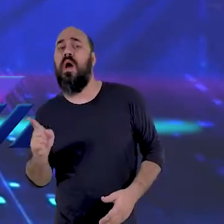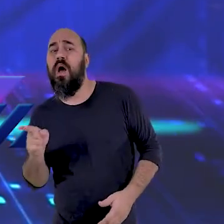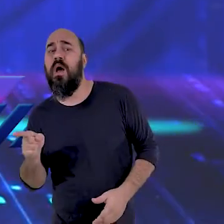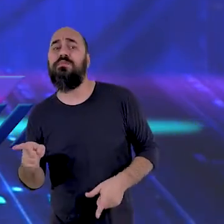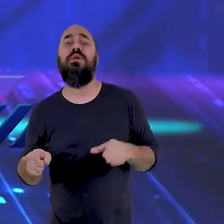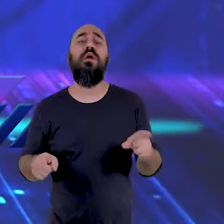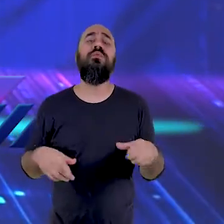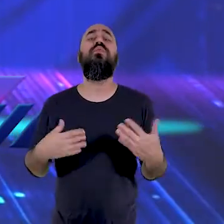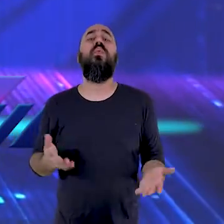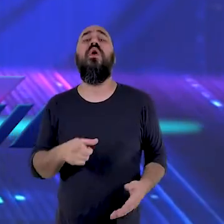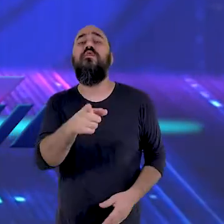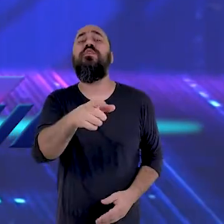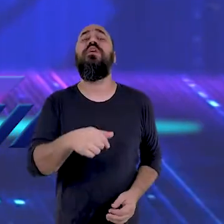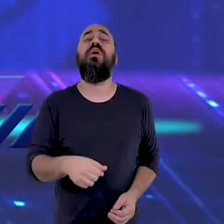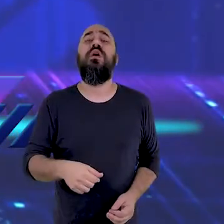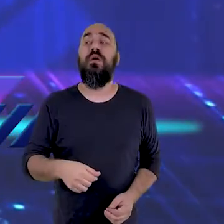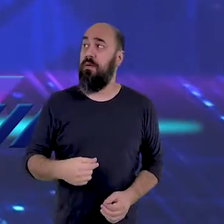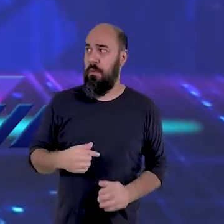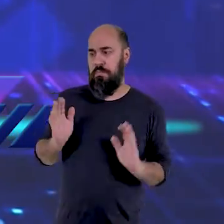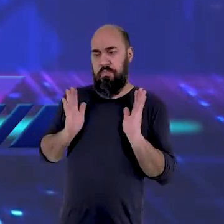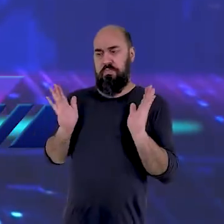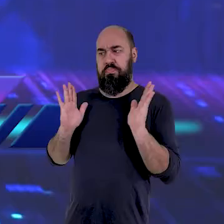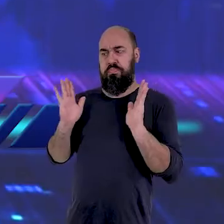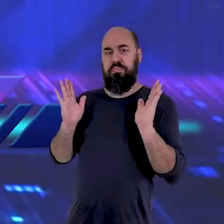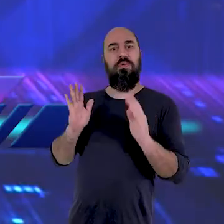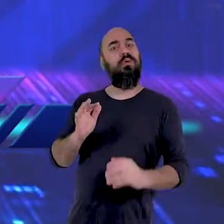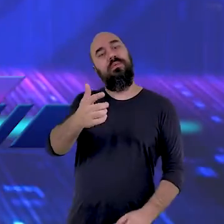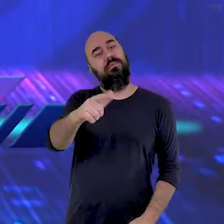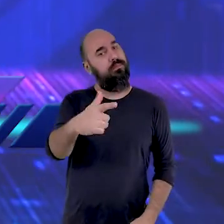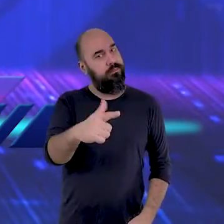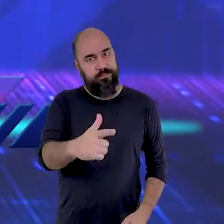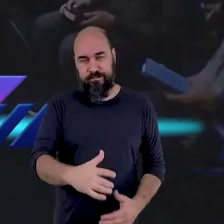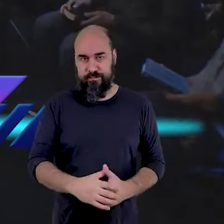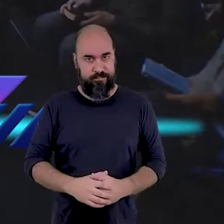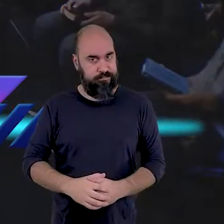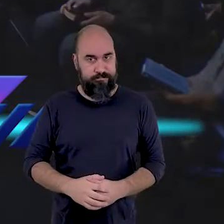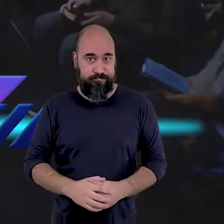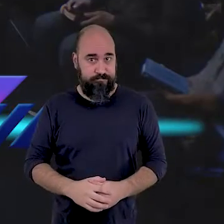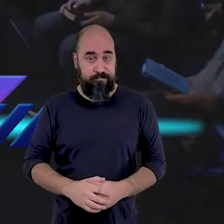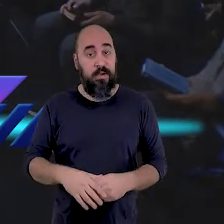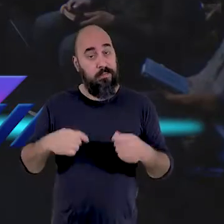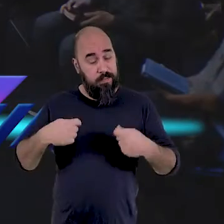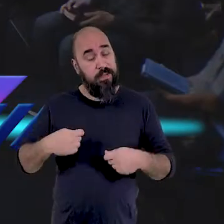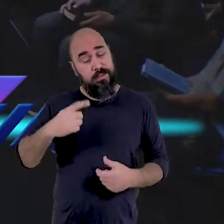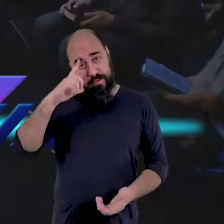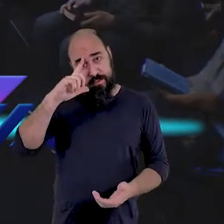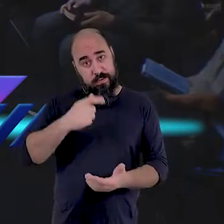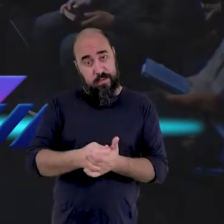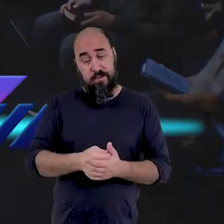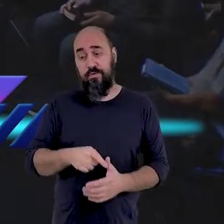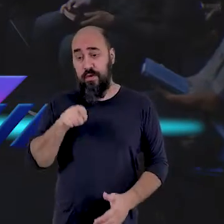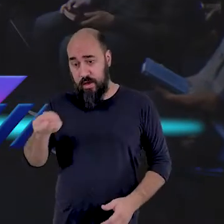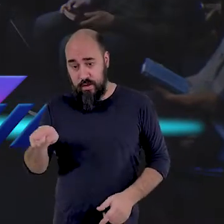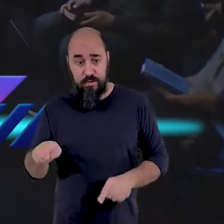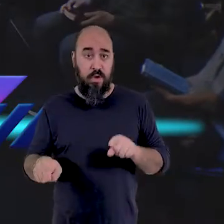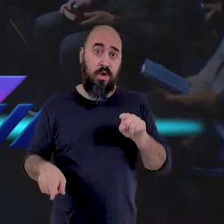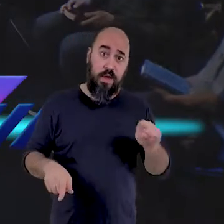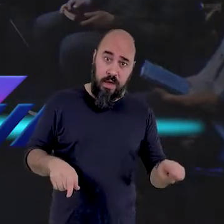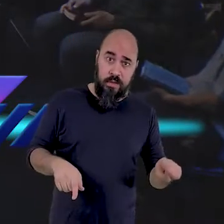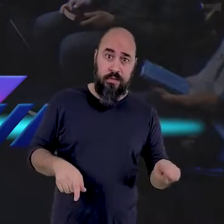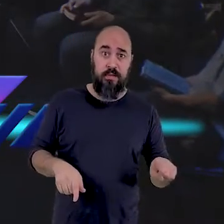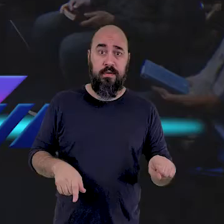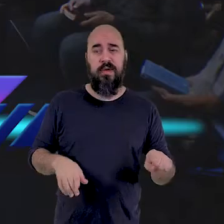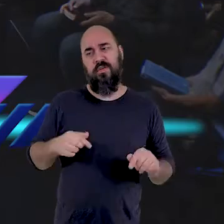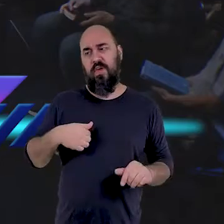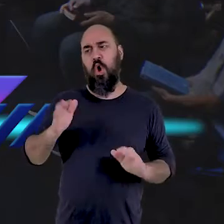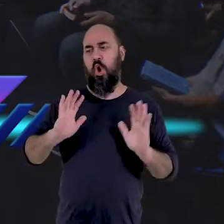no planeta Terra, já entramos no meio dele. Então não há escolha, não há decisão. Dizer, eu quero estar no